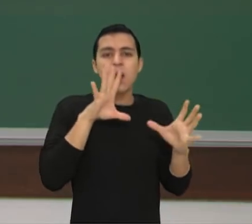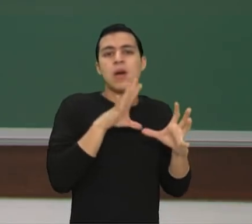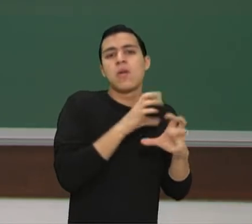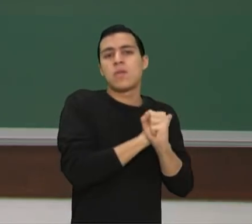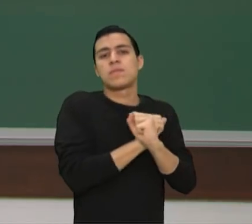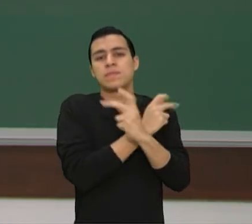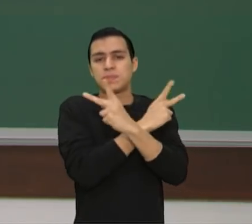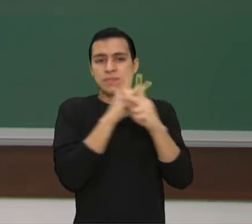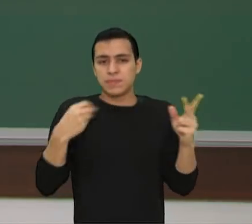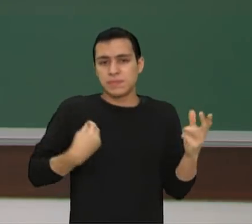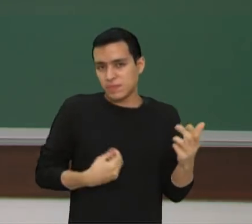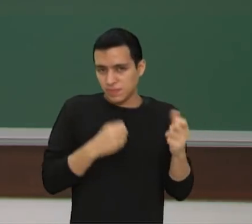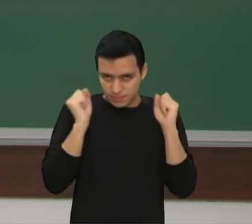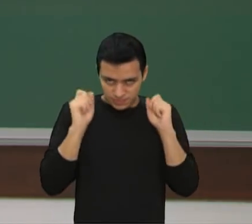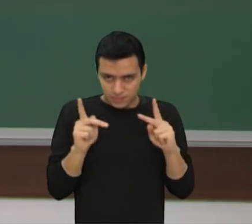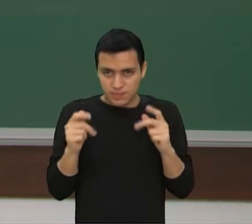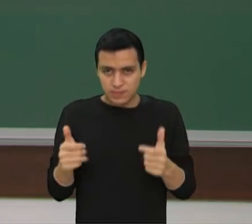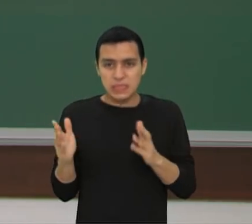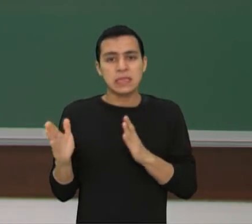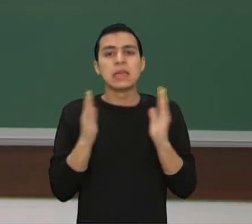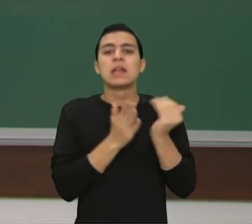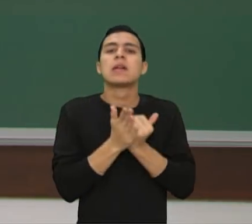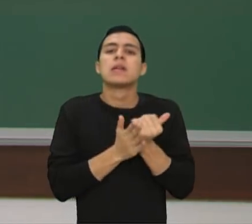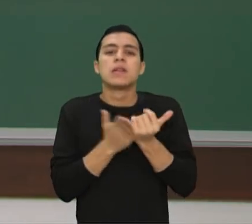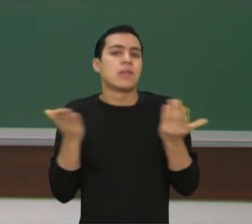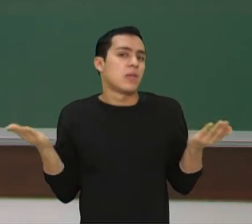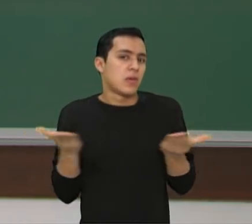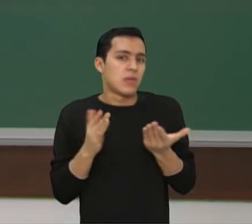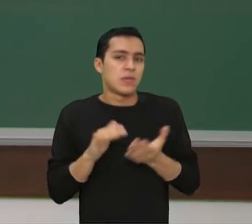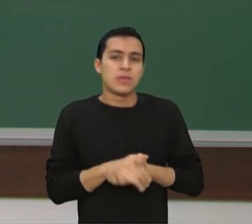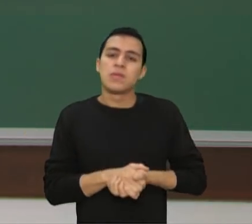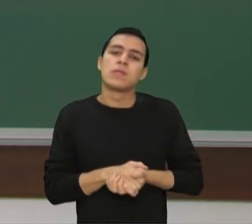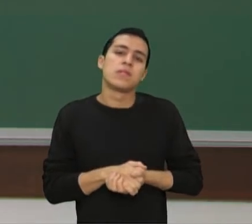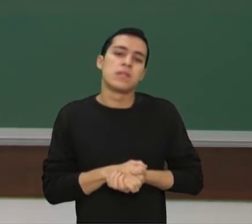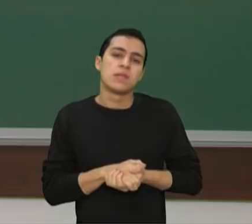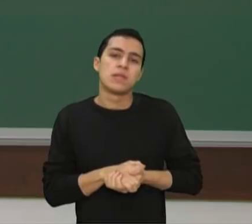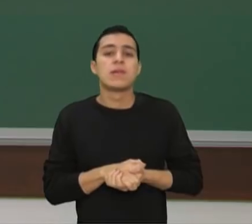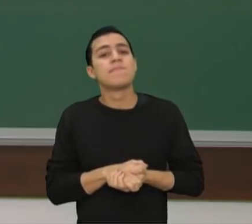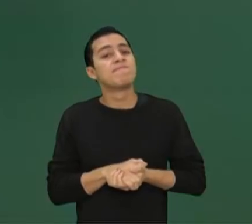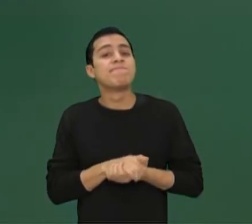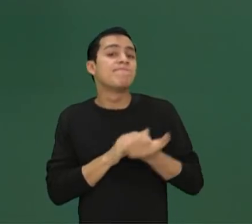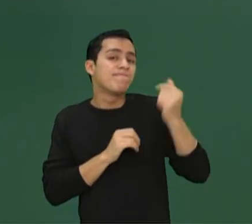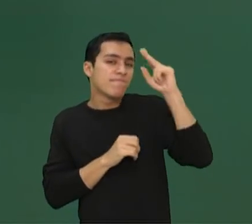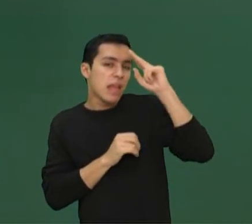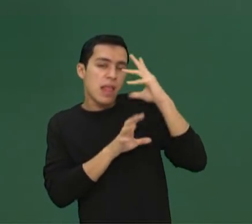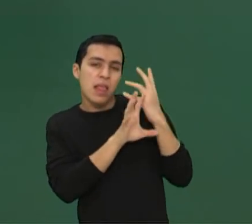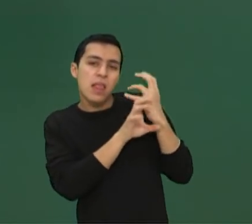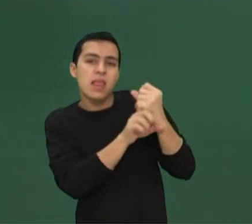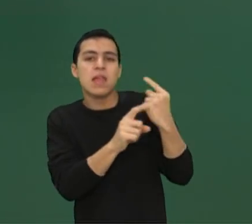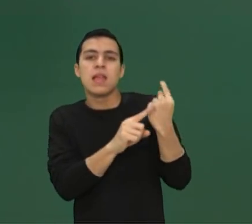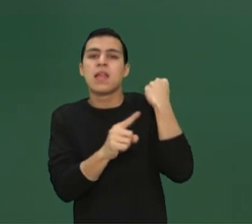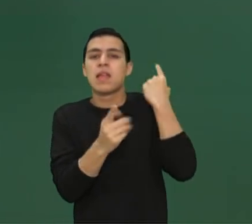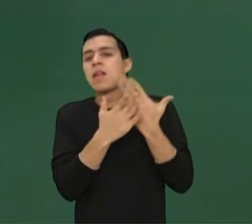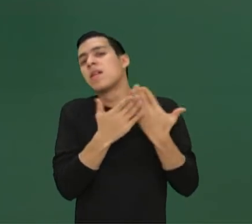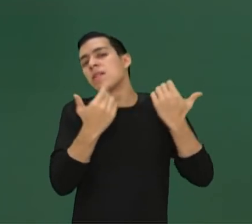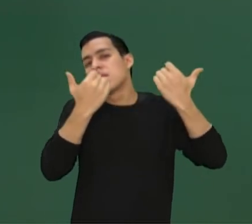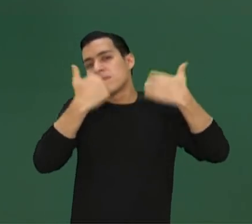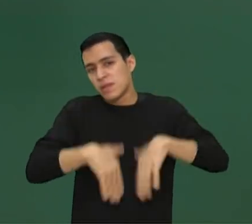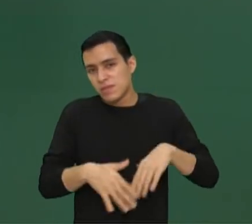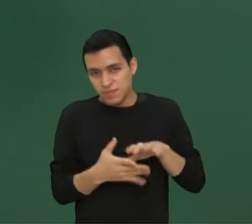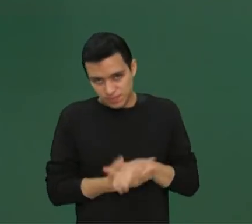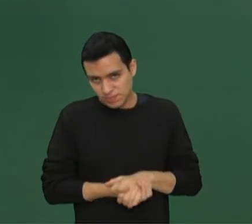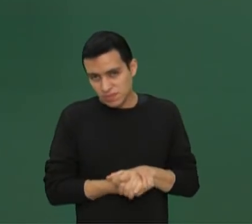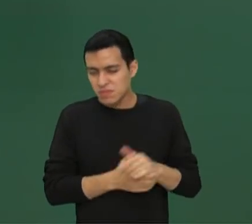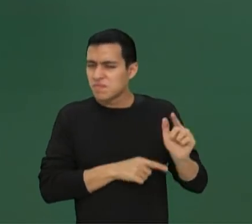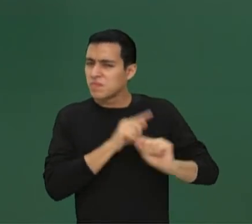contabilizar a presença de vocês, ok? Vamos começar hoje, então? Vamos relembrar um pouquinho o que a gente fez na aula passada lá? O que a